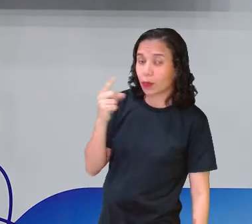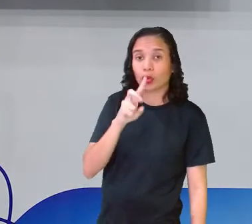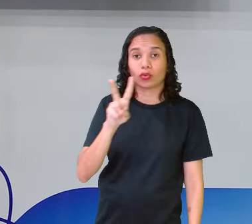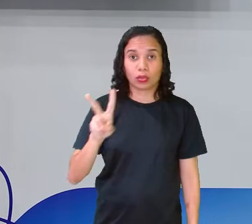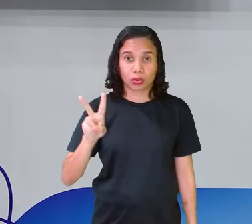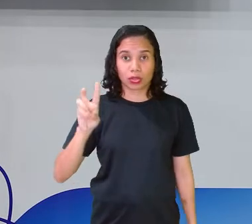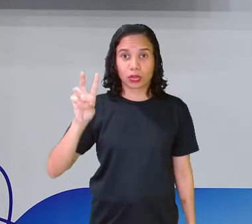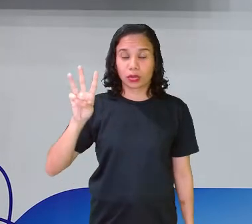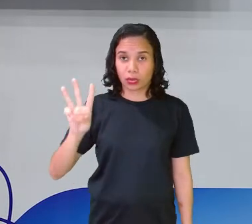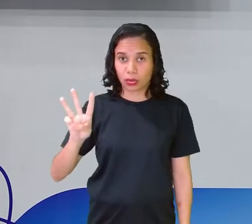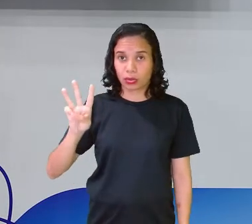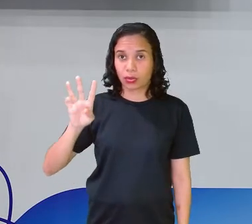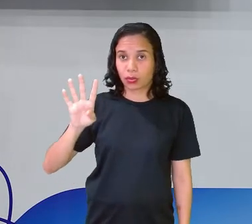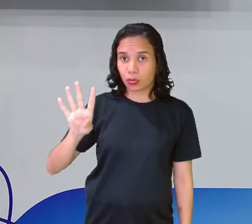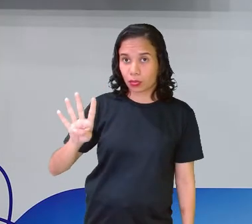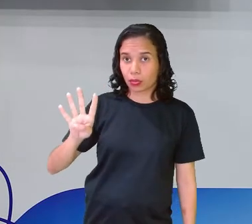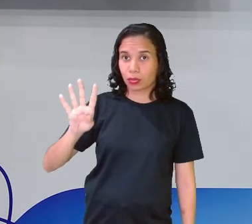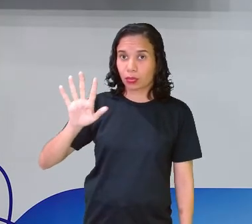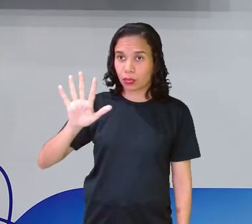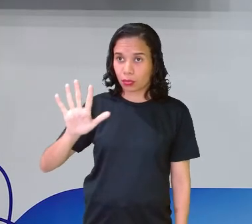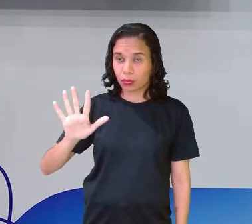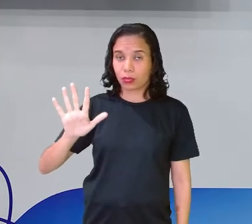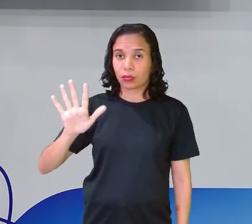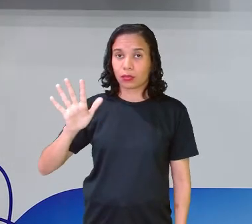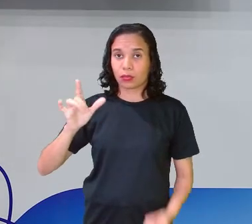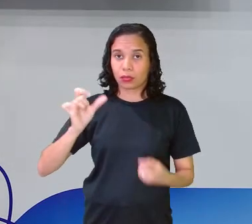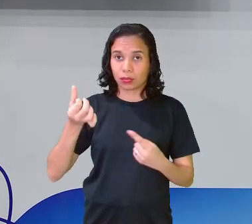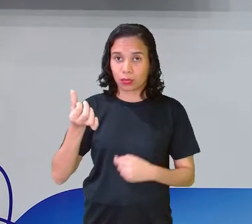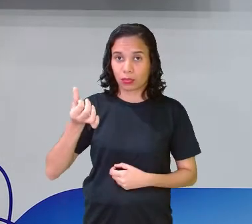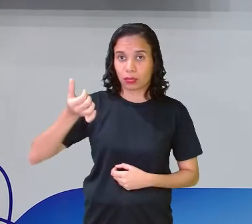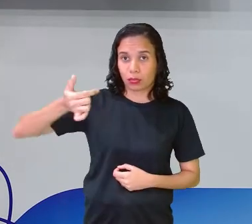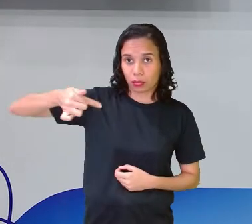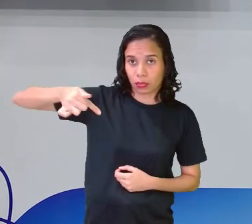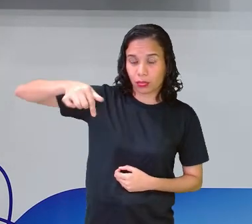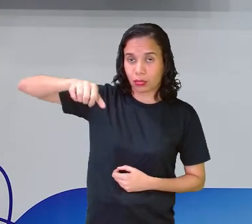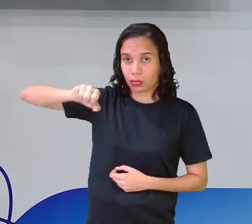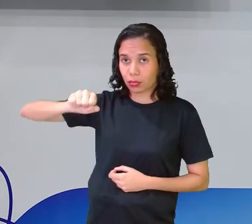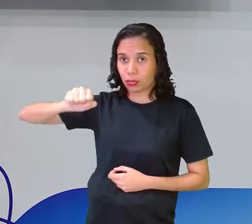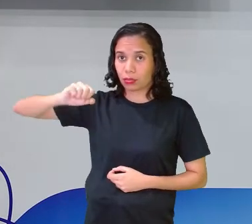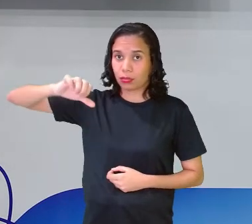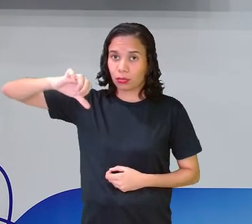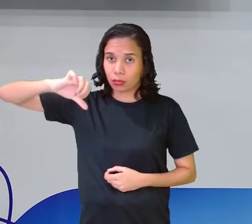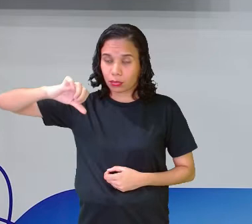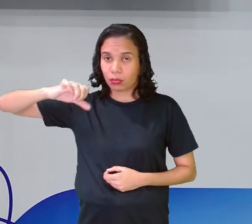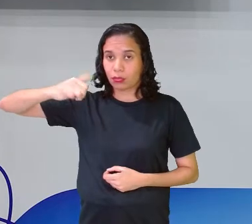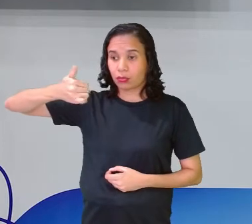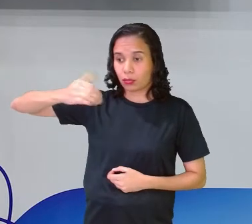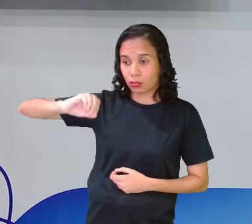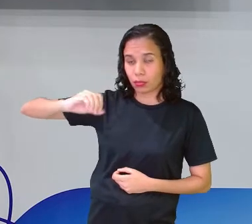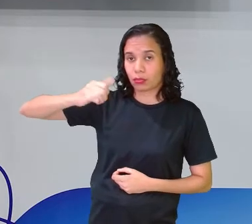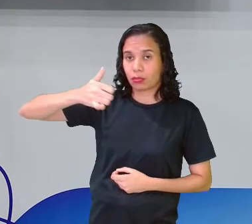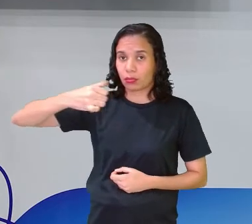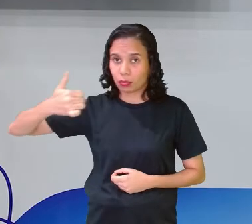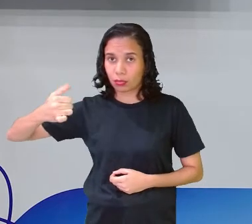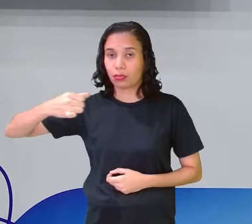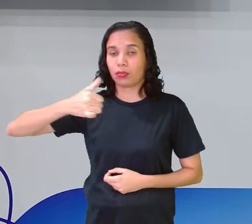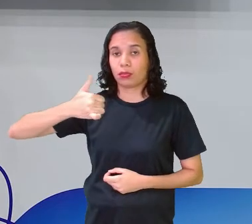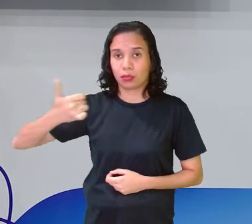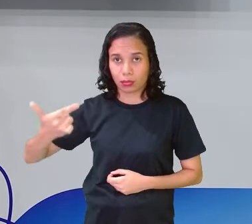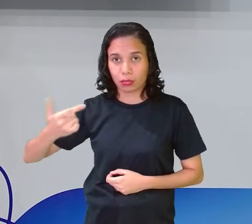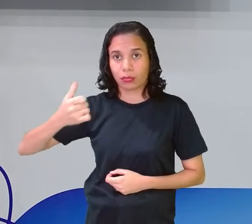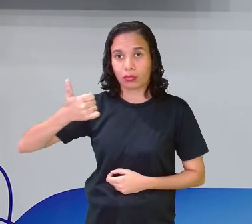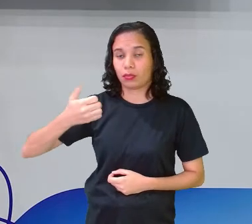1, 2, 3, 4, 5, 6, 7, 8, 9, 10,